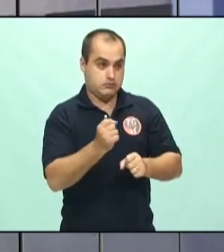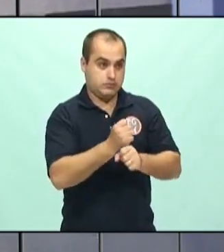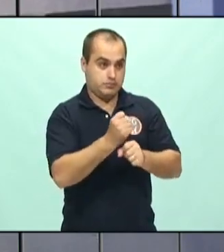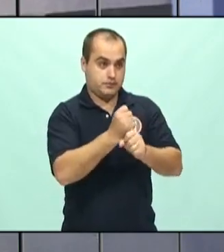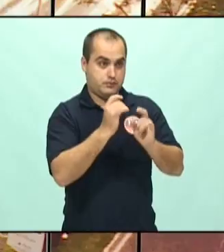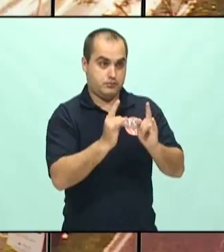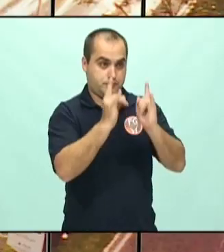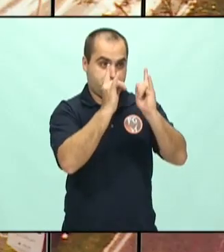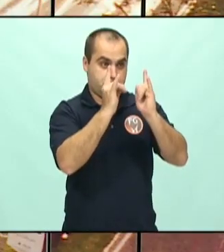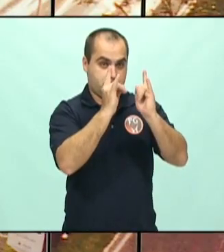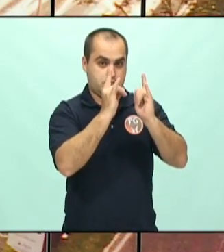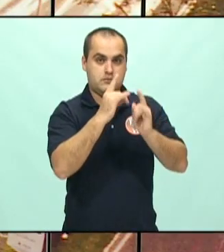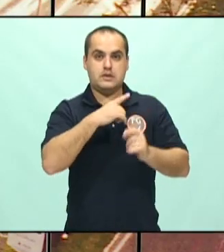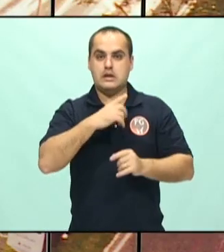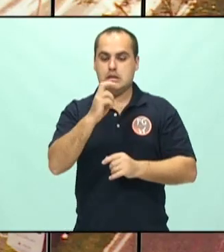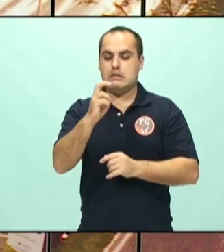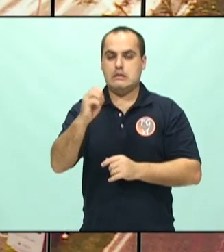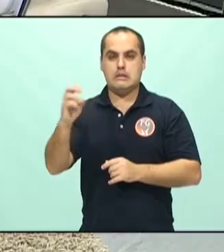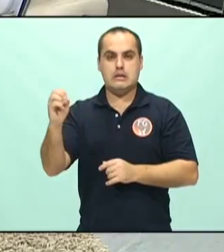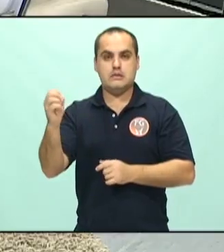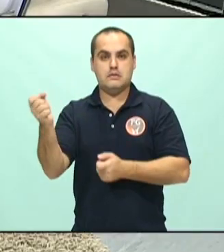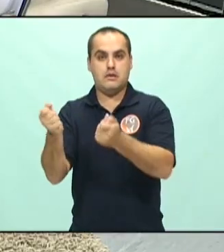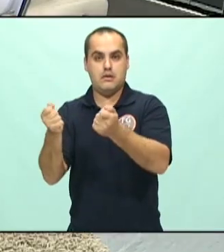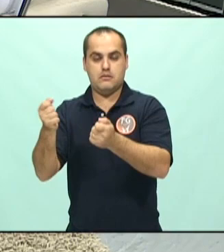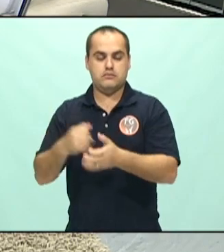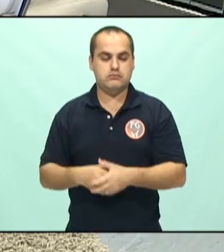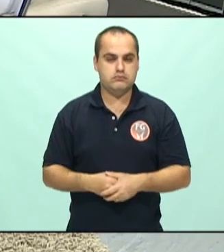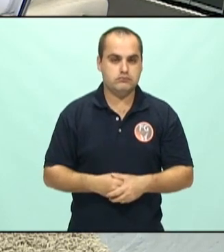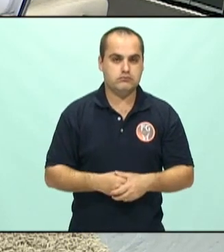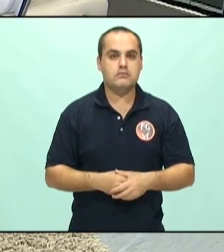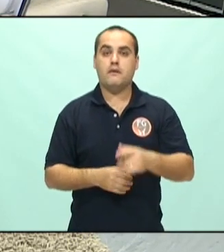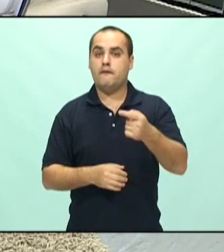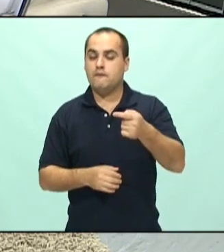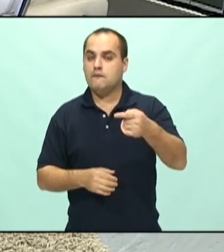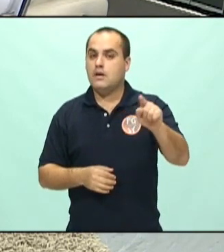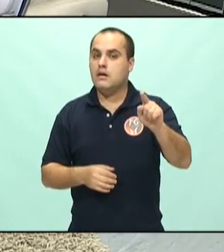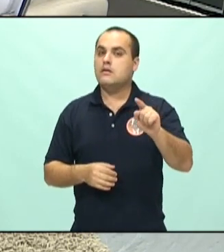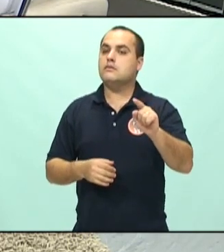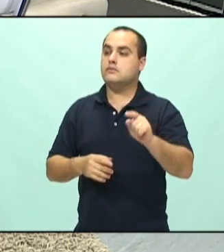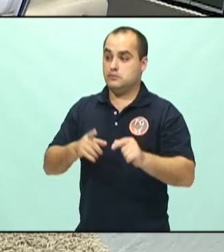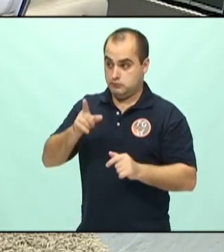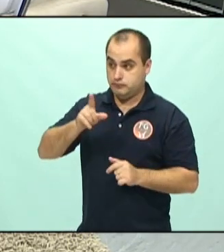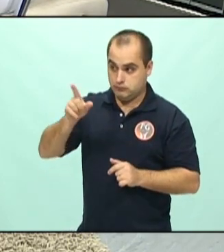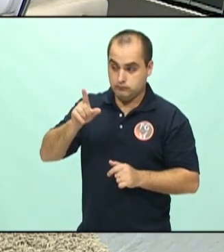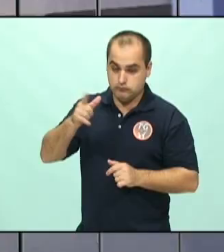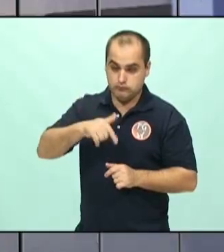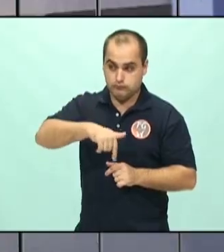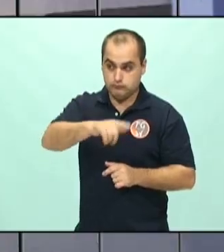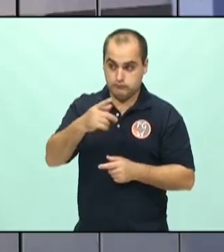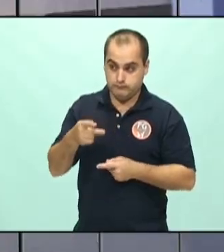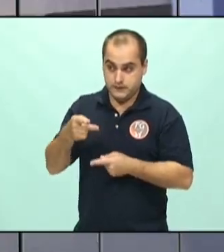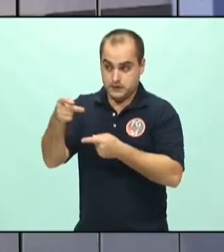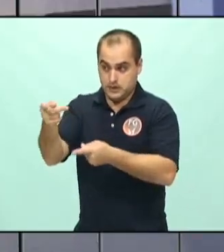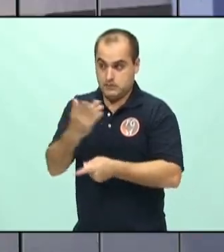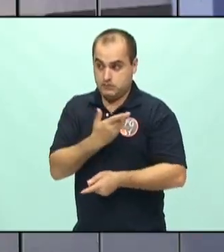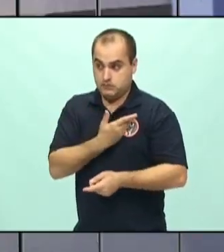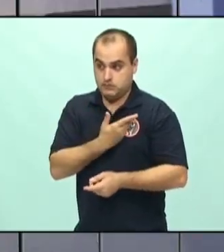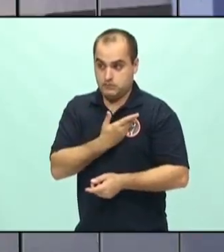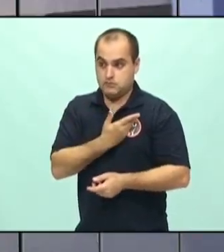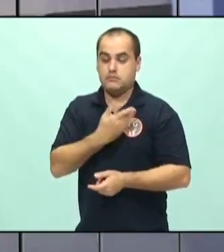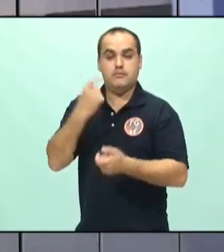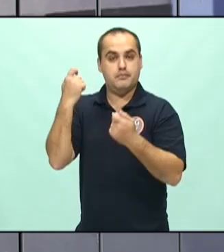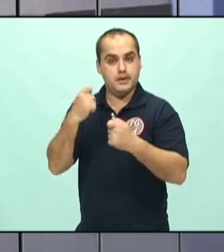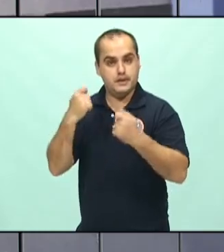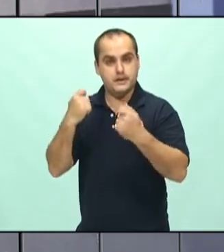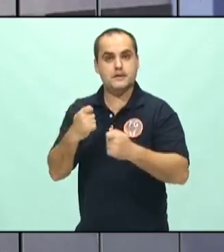carros lá dentro estava falando ainda antónio a visitar um amigo tem deixado na avenida itaipava já começa já não temo muito ela